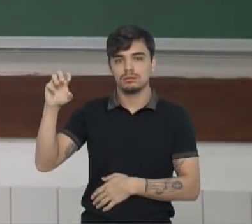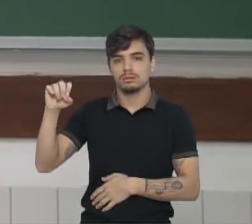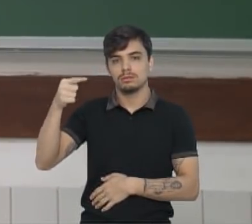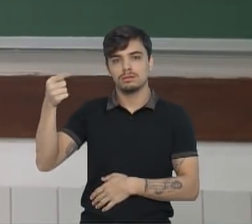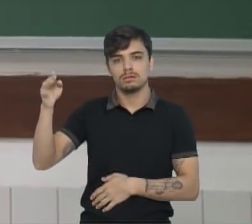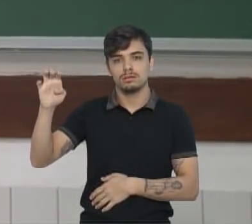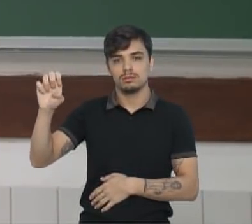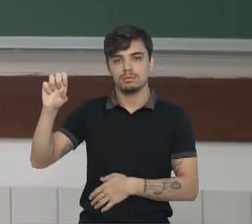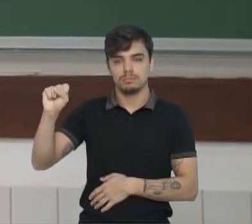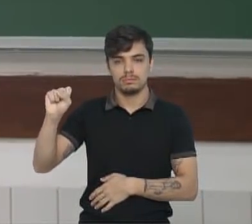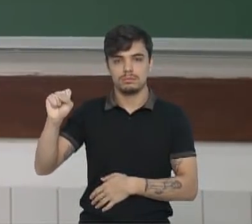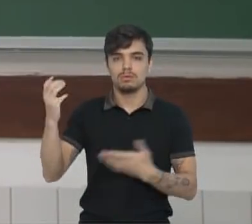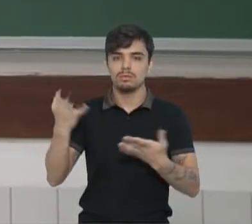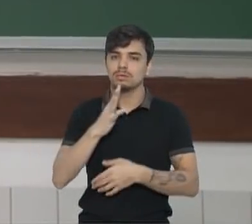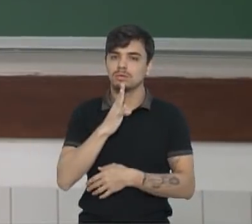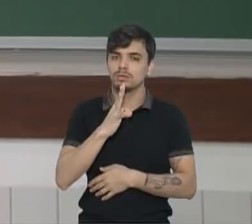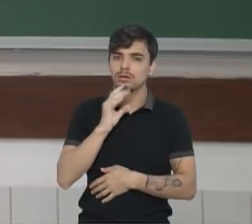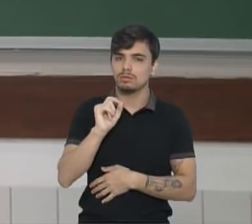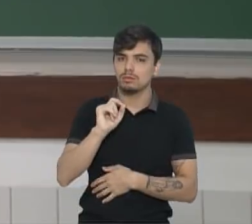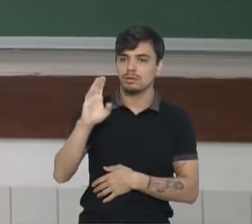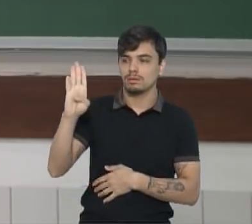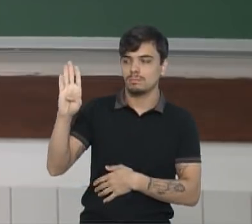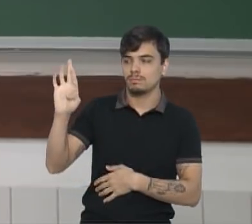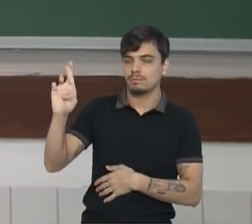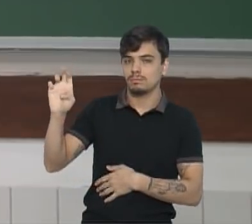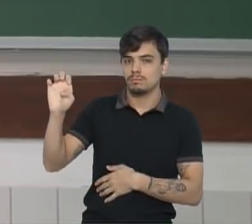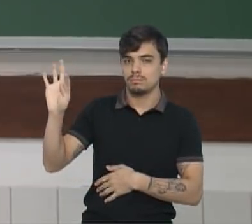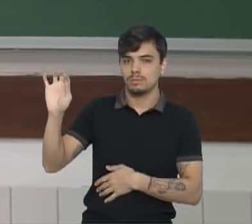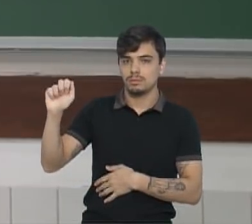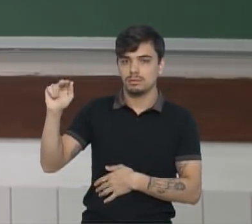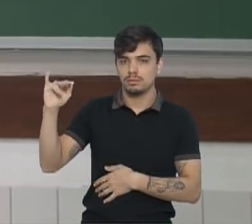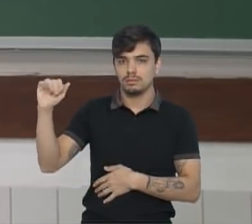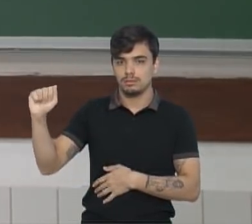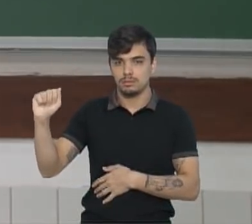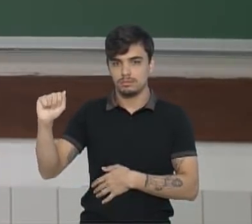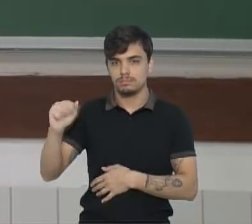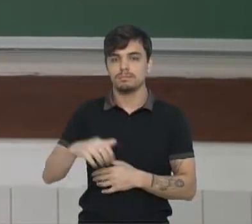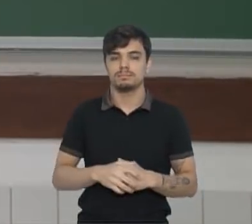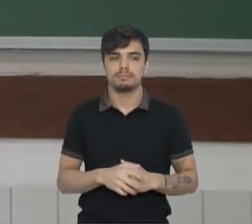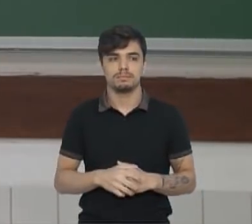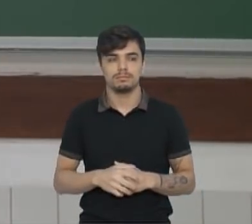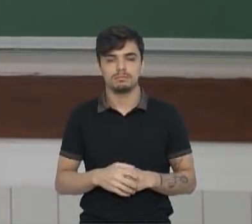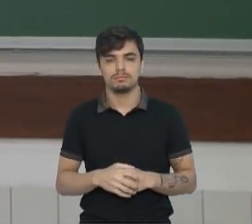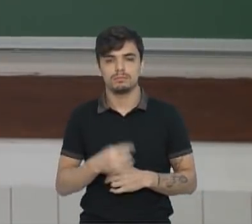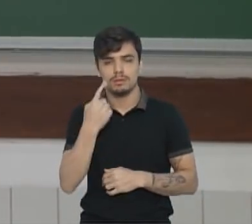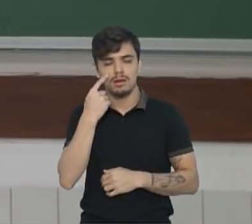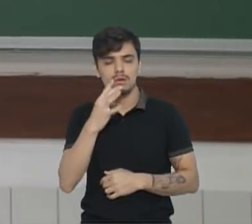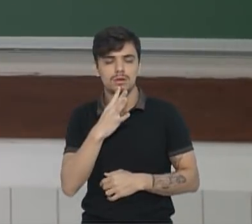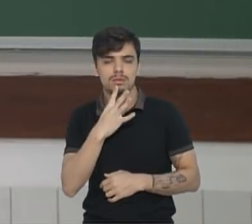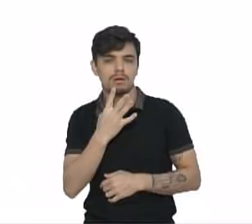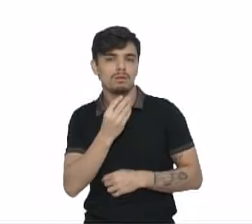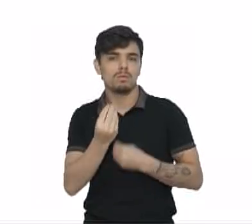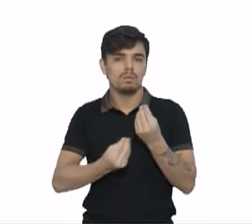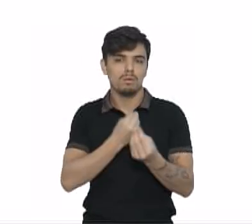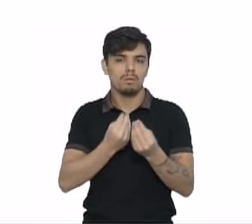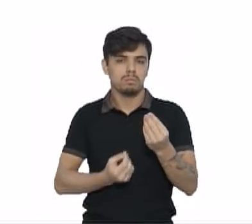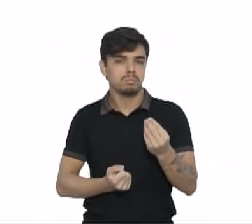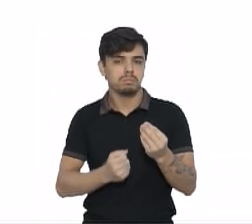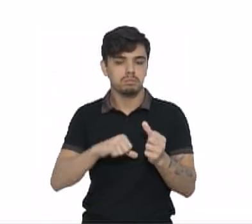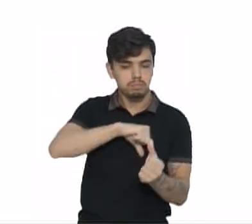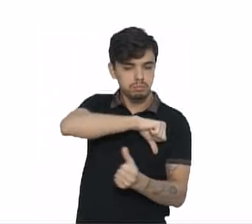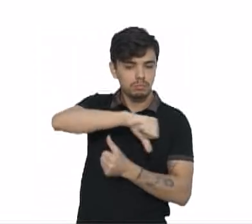gente conhece como Grã-Bretanha. São os saxões e os anglos. Então a gente vai entender melhor como é que houve a fusão deles. Então aqui, os saxões foram